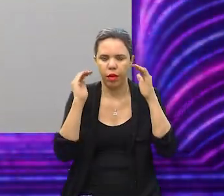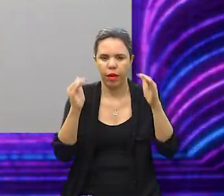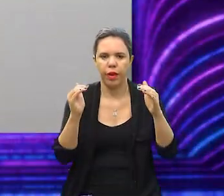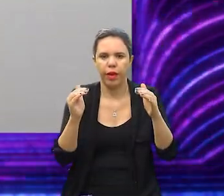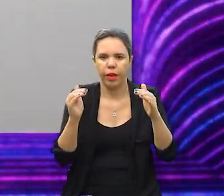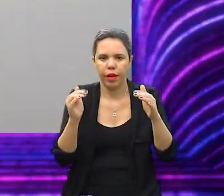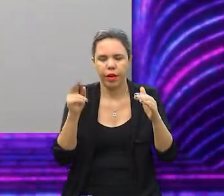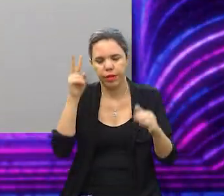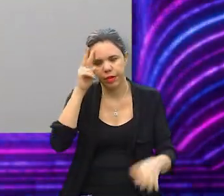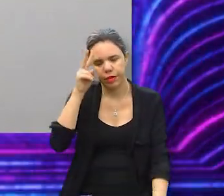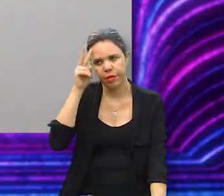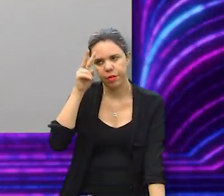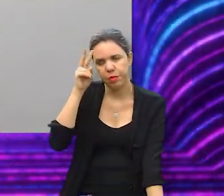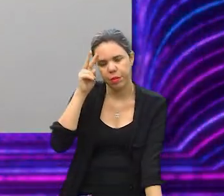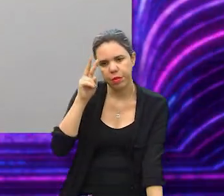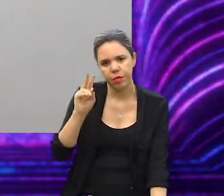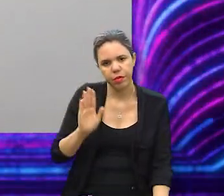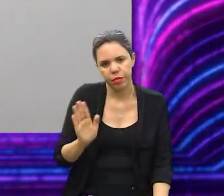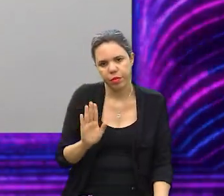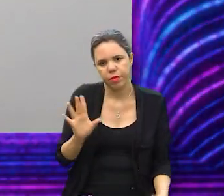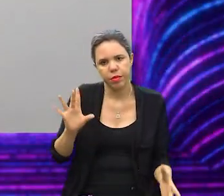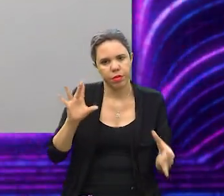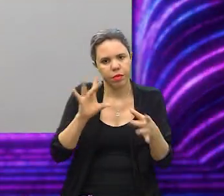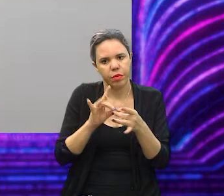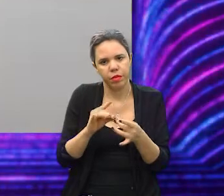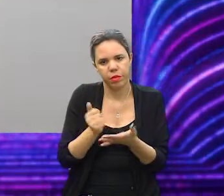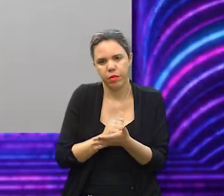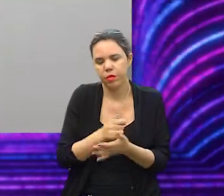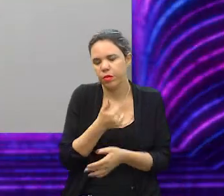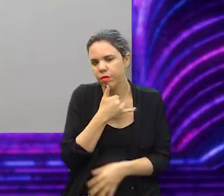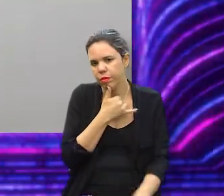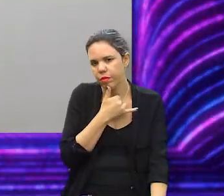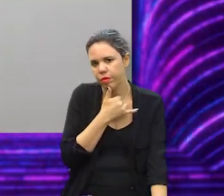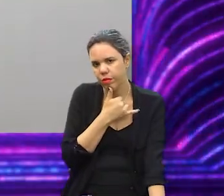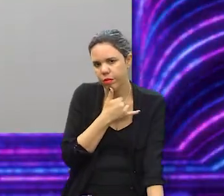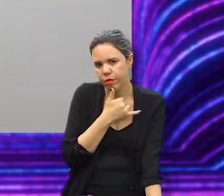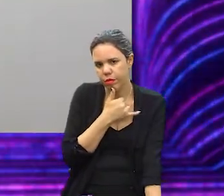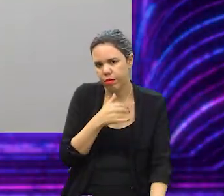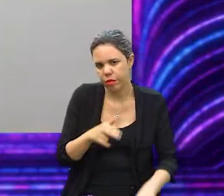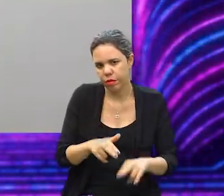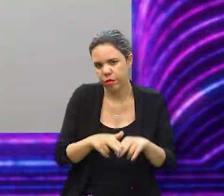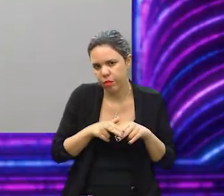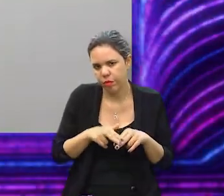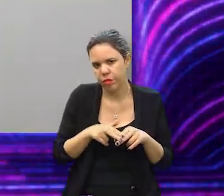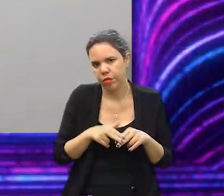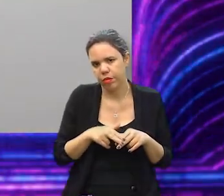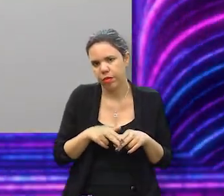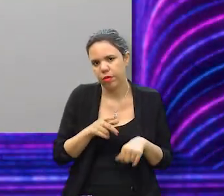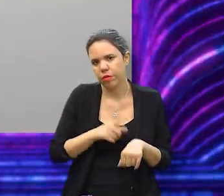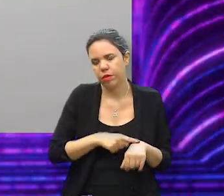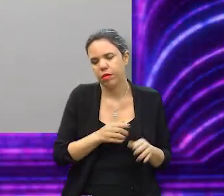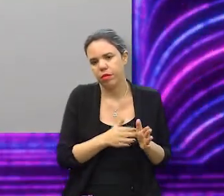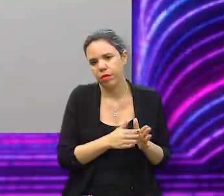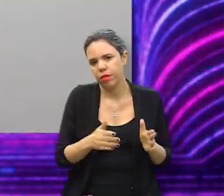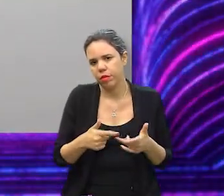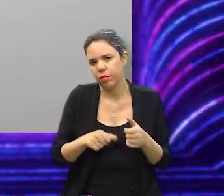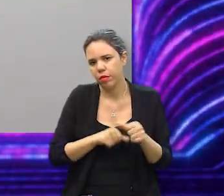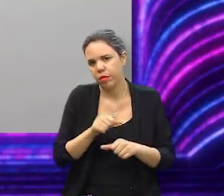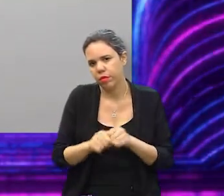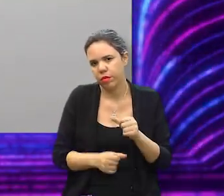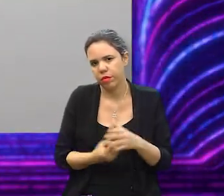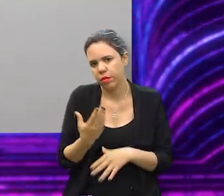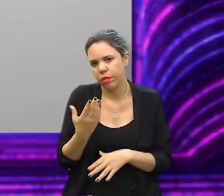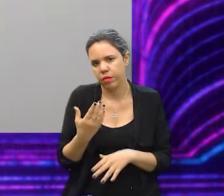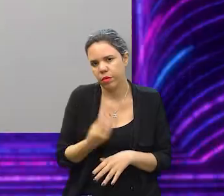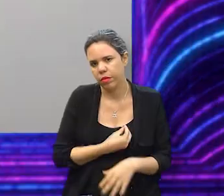com a história, mas não mais vinculado na mesa de jogo, infelizmente, por conta dessa situação de tempo e de todas as mudanças que aconteceram